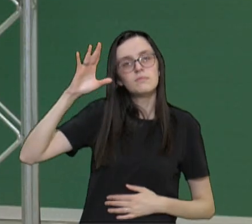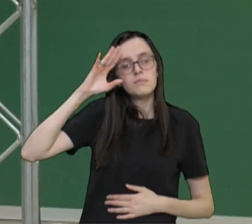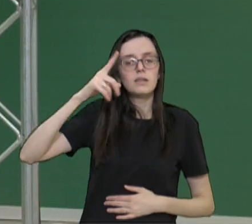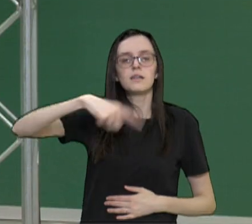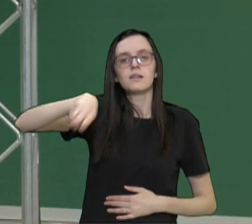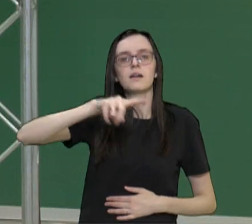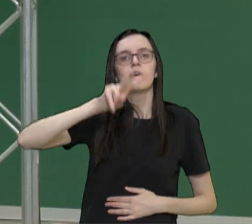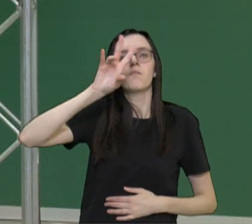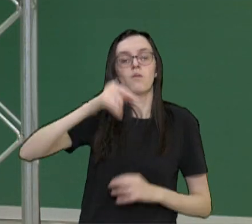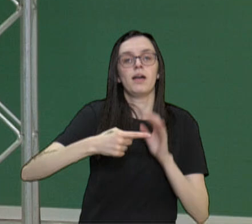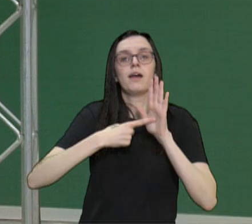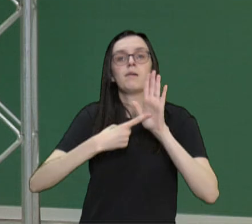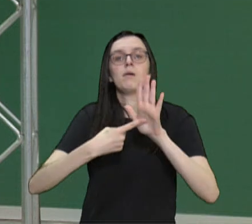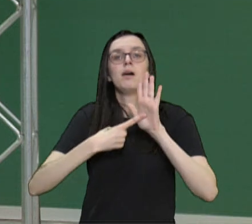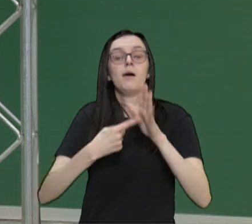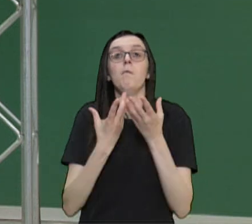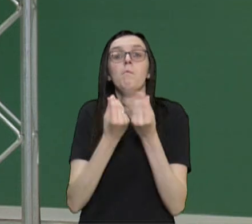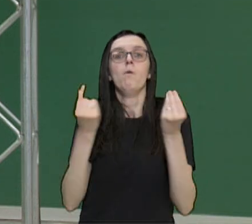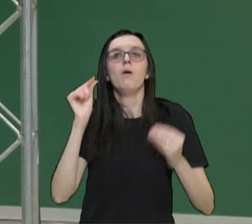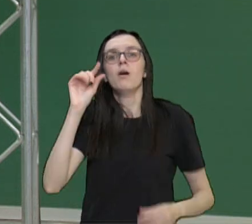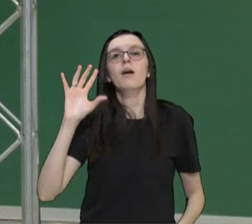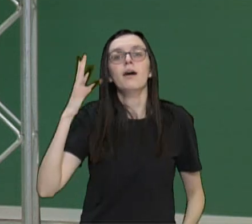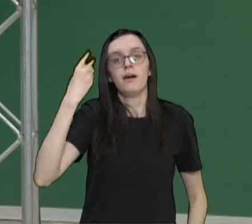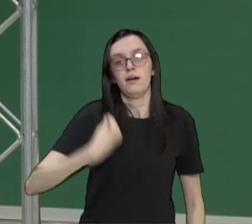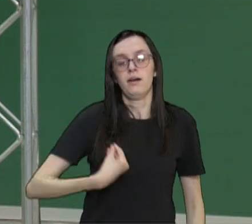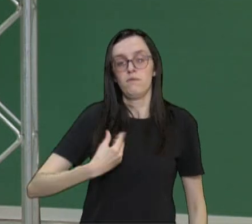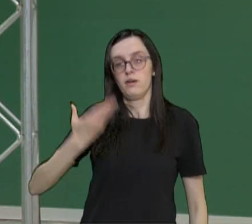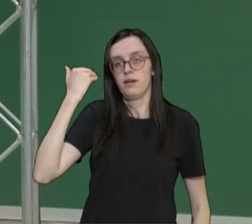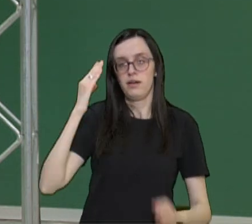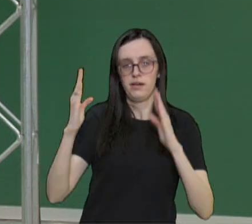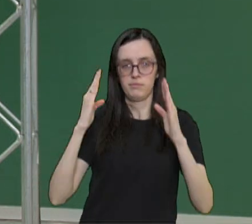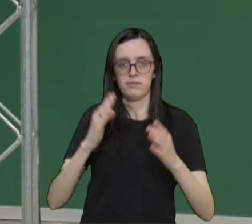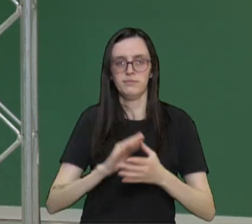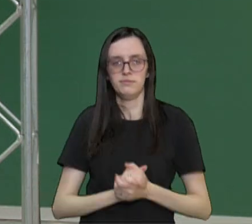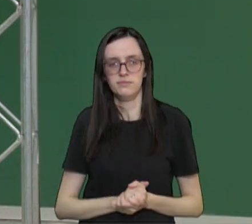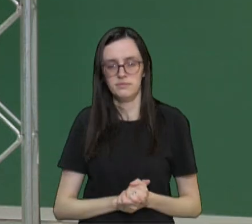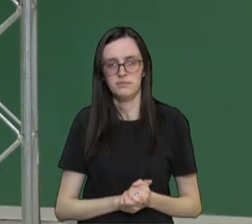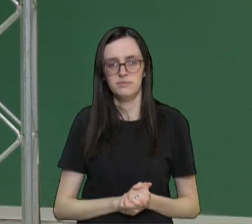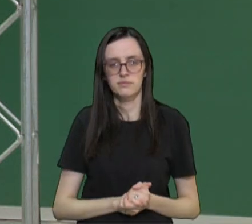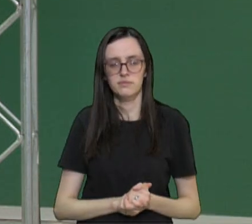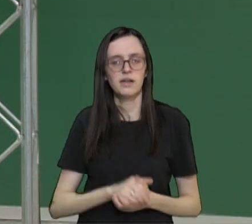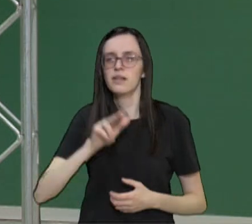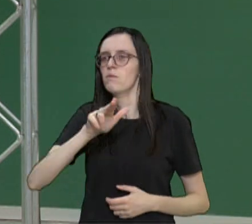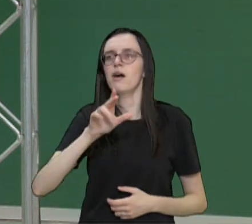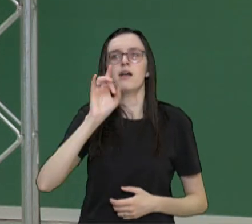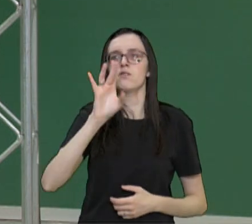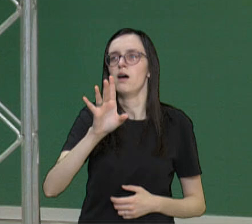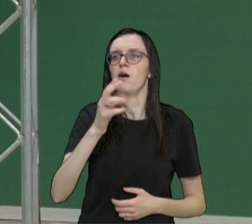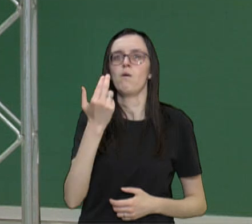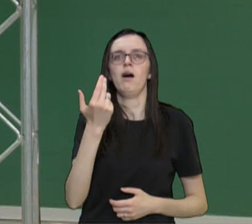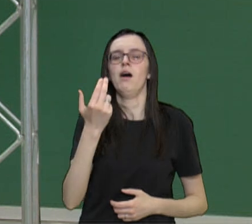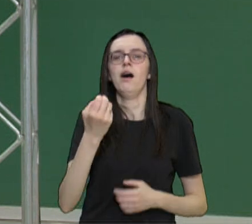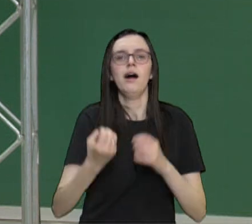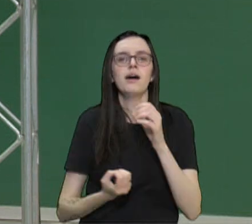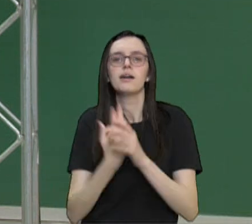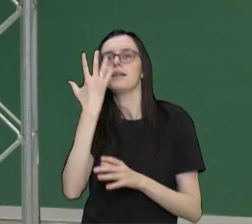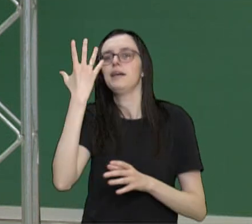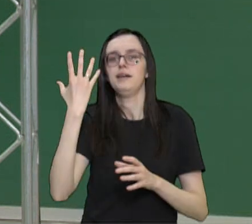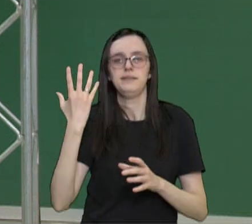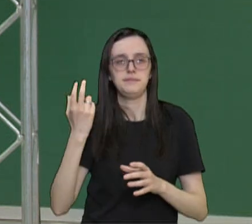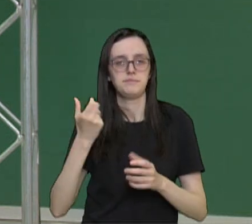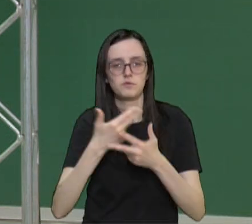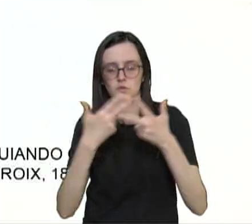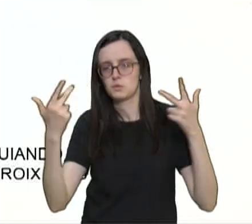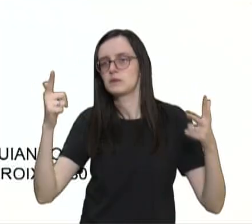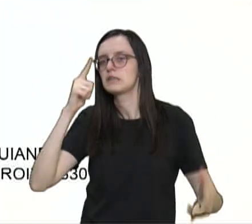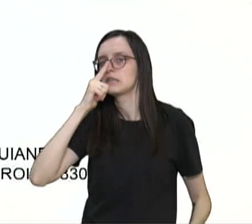vão ilustrar muito o que está acontecendo na época, tá? Não vai ter mais aquela ideia de criar estátuas gregas, tudo